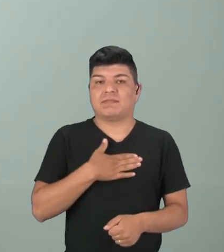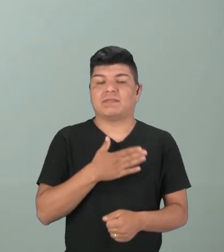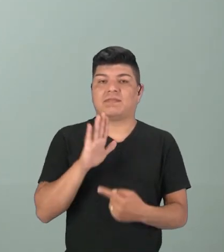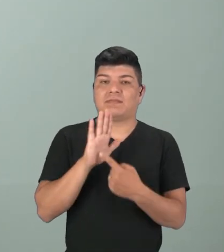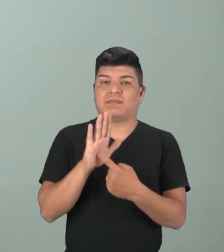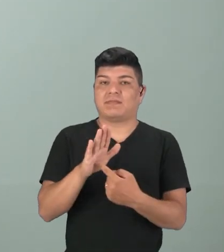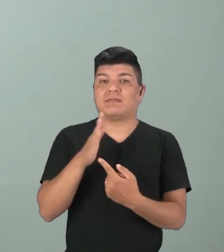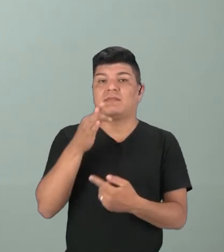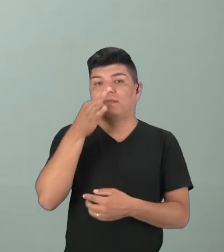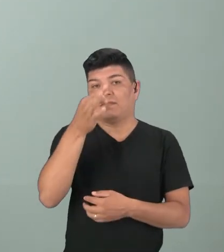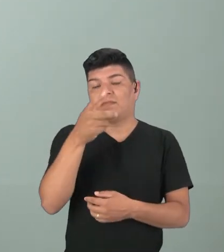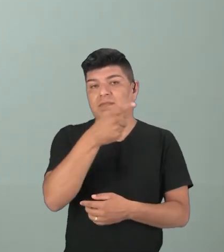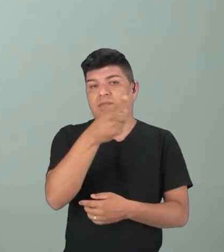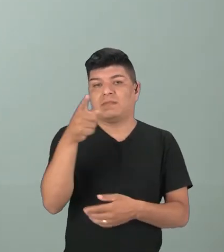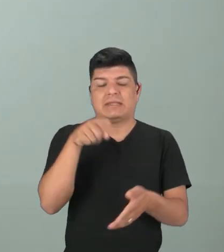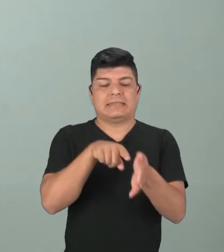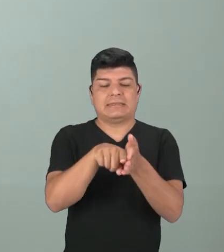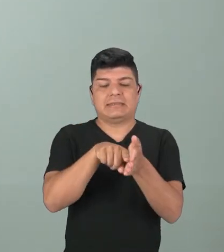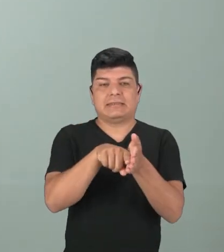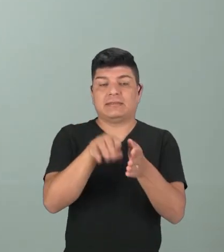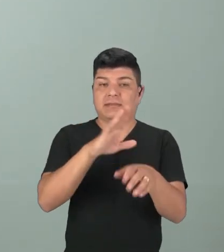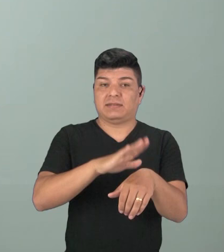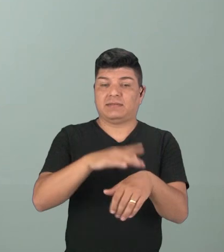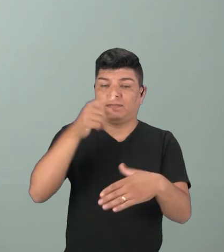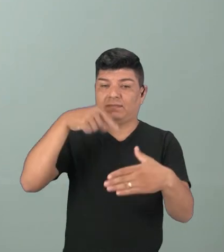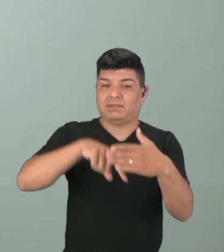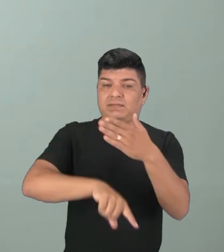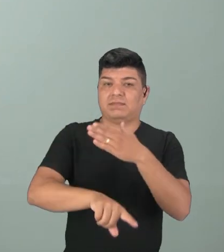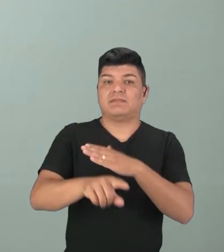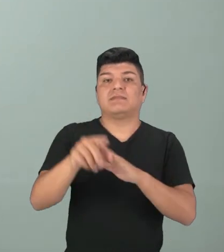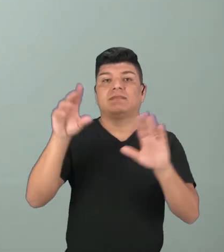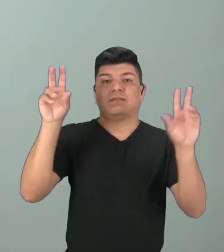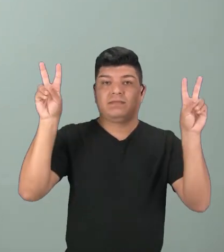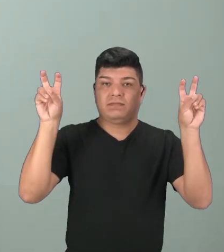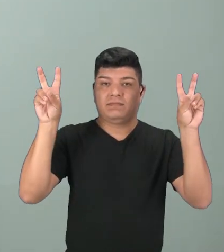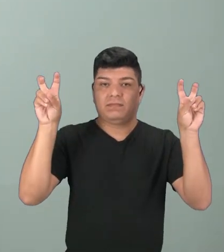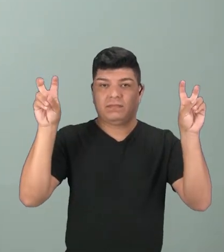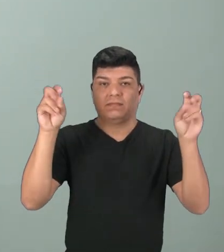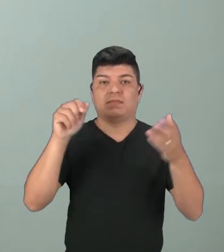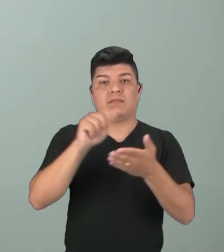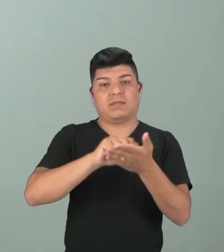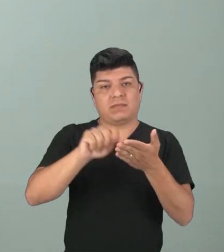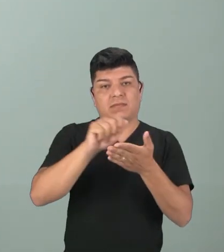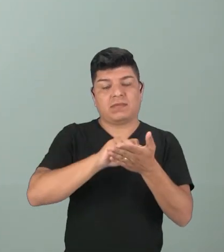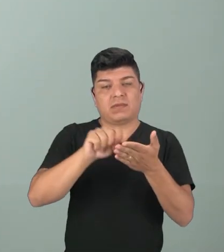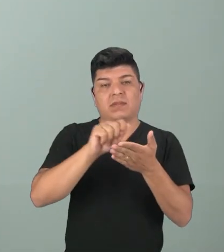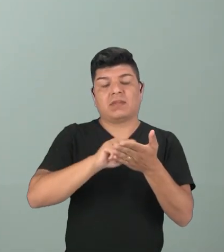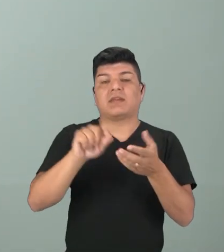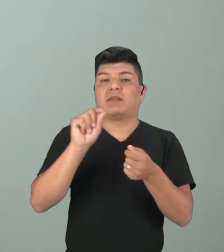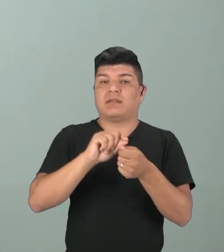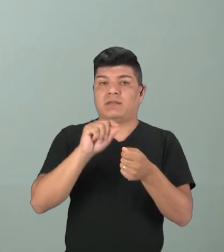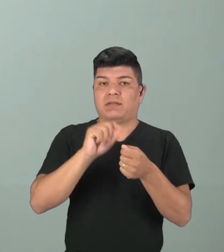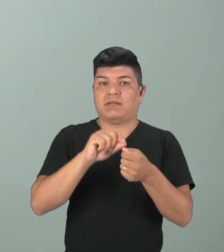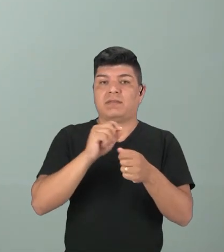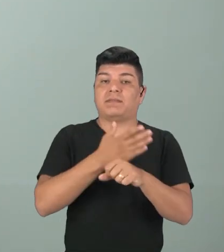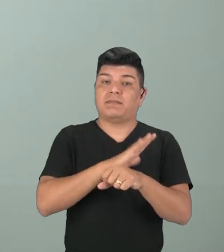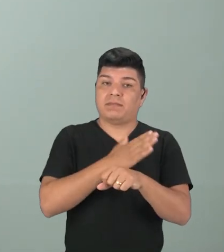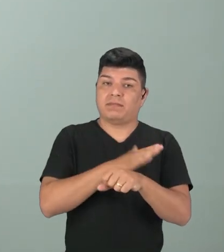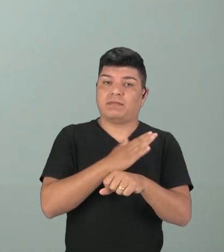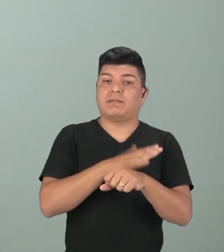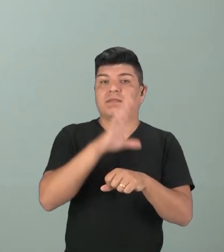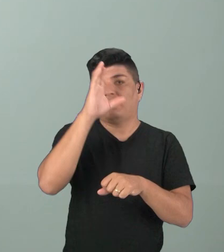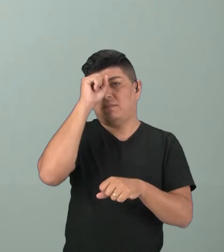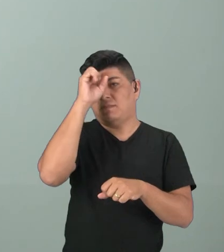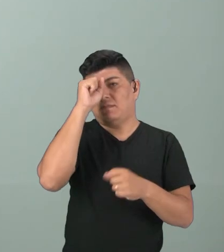deixar para vocês como sugestão que vocês pesquisem mais a fundo o conteúdo, tá? Façam anotações, coloquem em prática o que